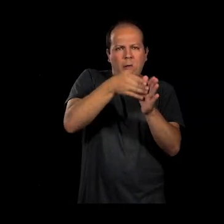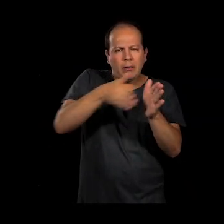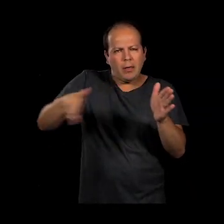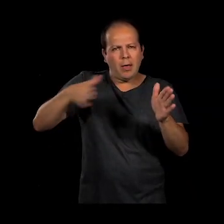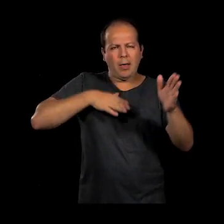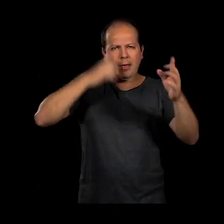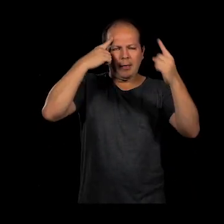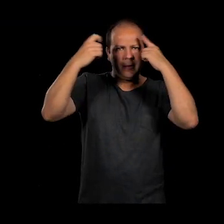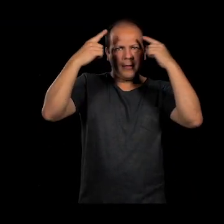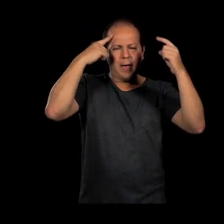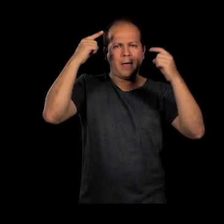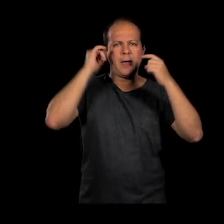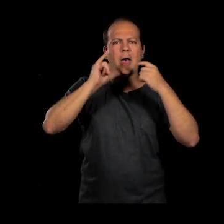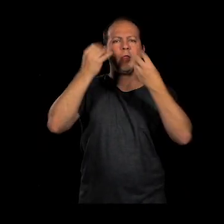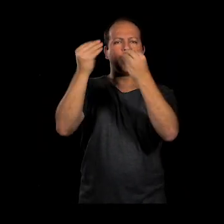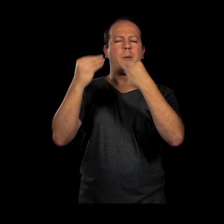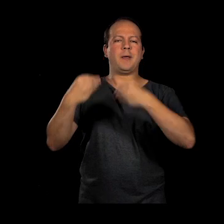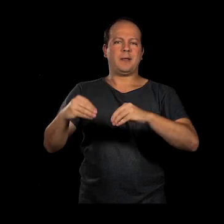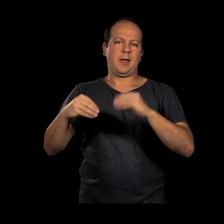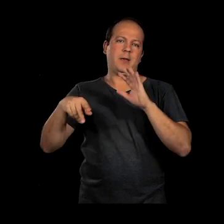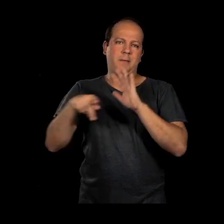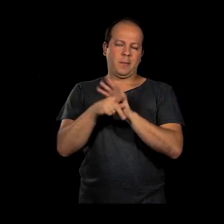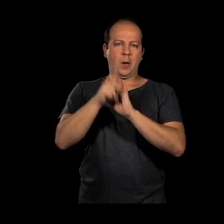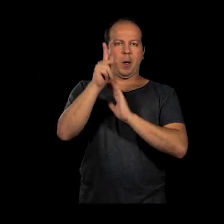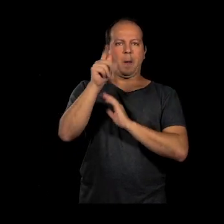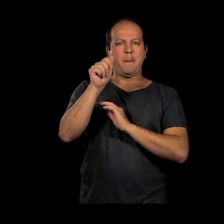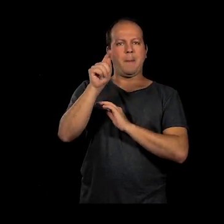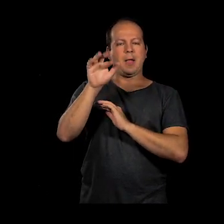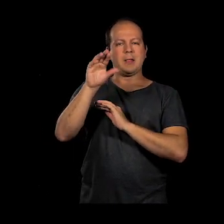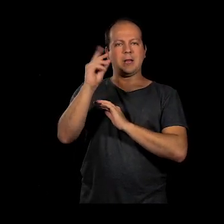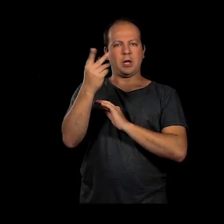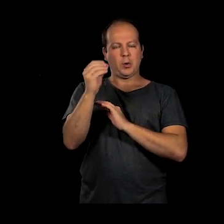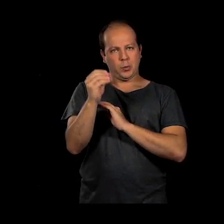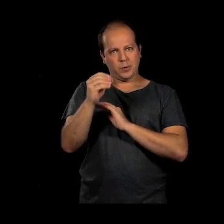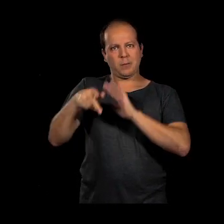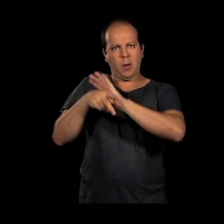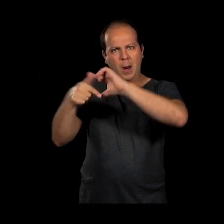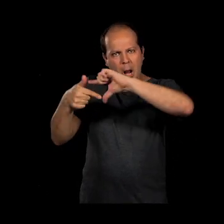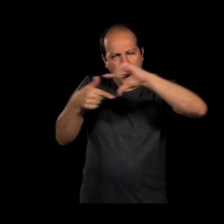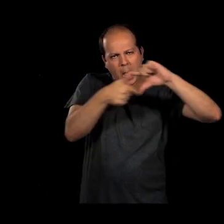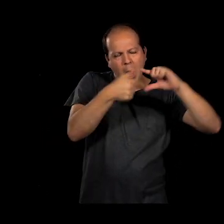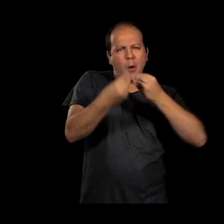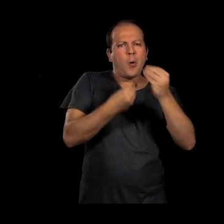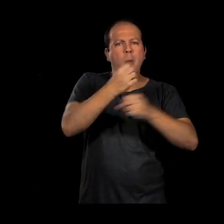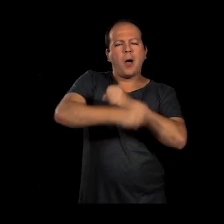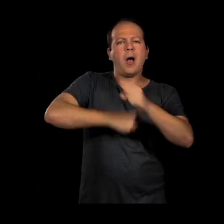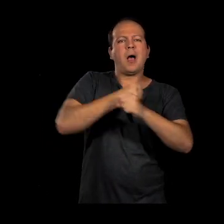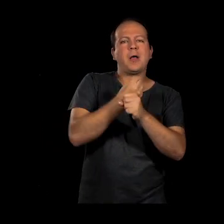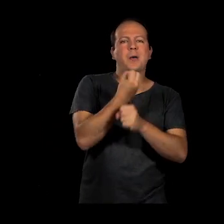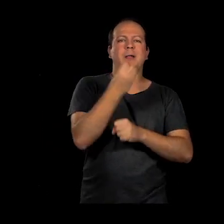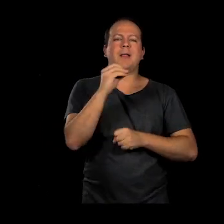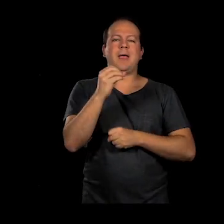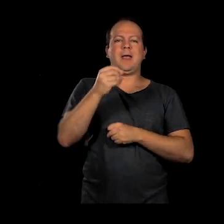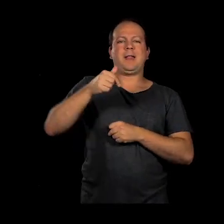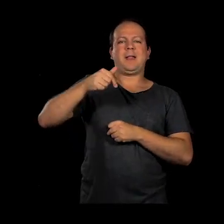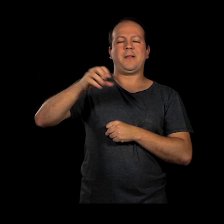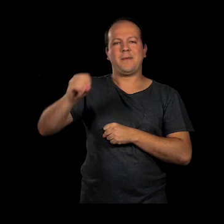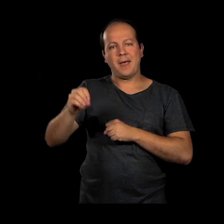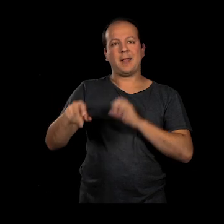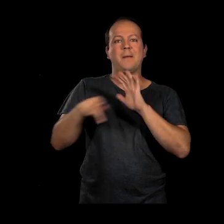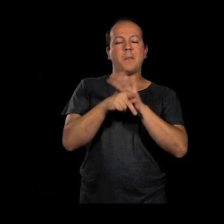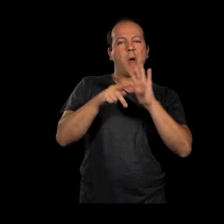uma ideia de fazer um documentário sobre quadrinhos dos anos 80, 70, 80, e aí veio a ideia de fazer